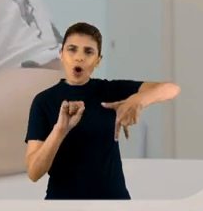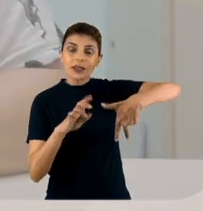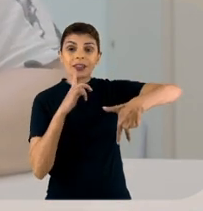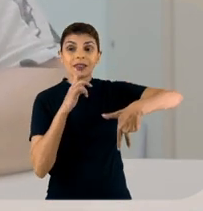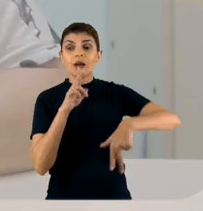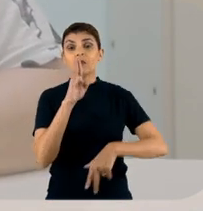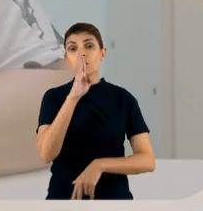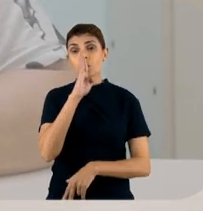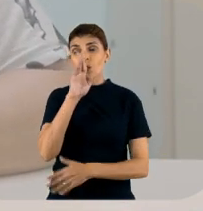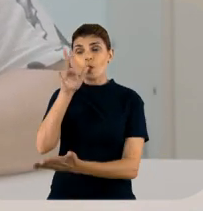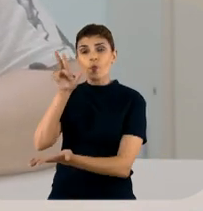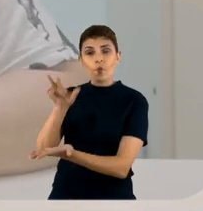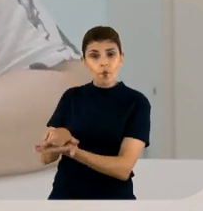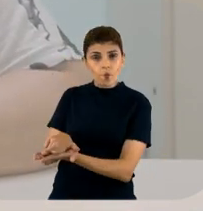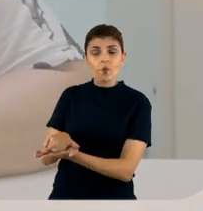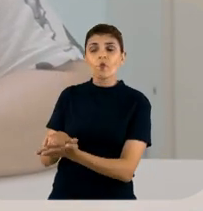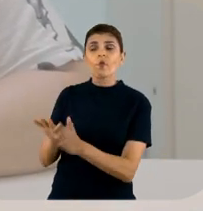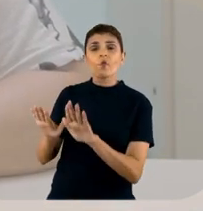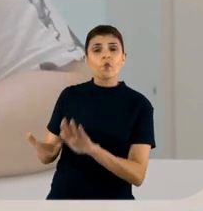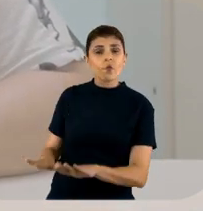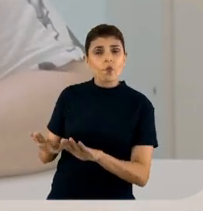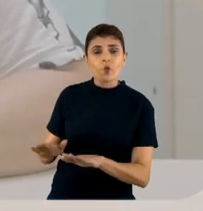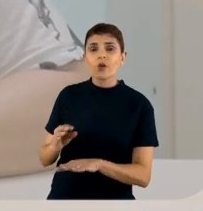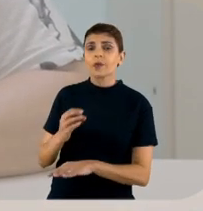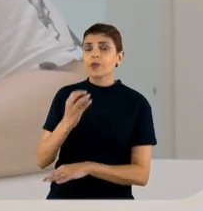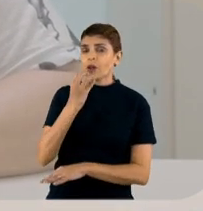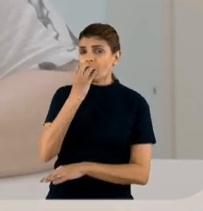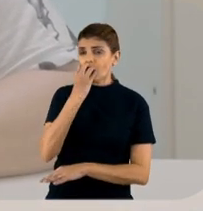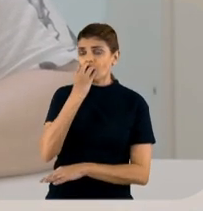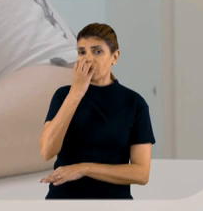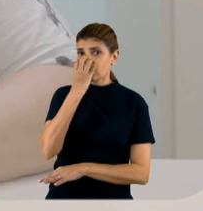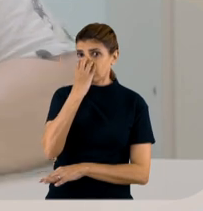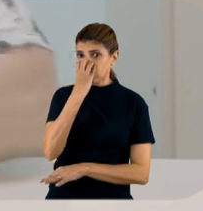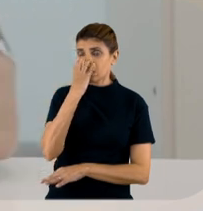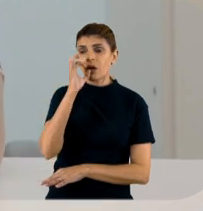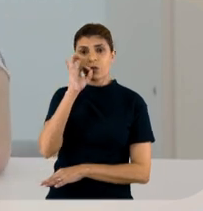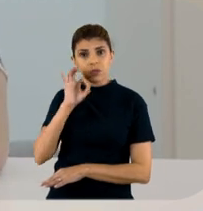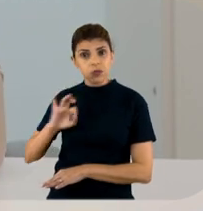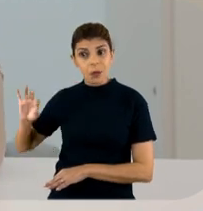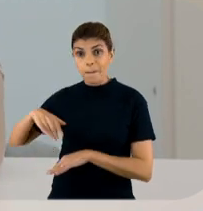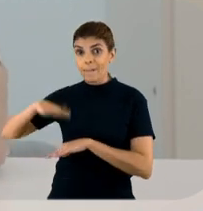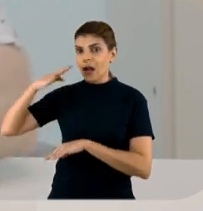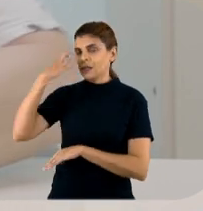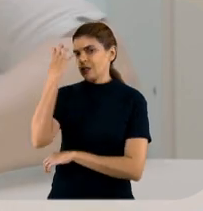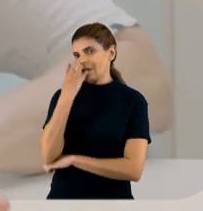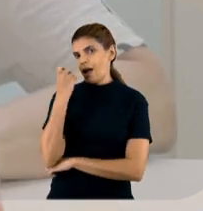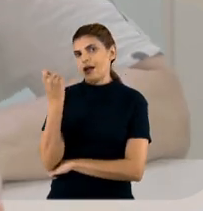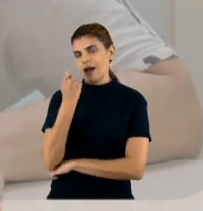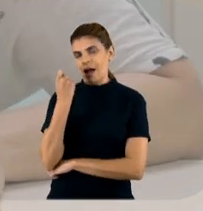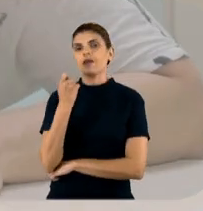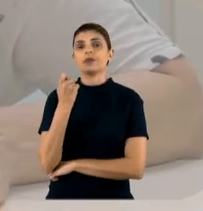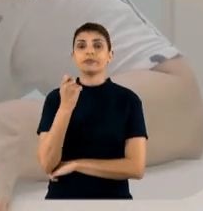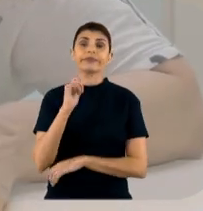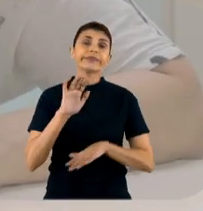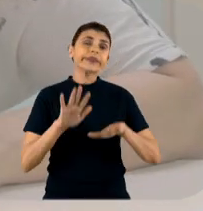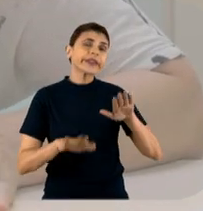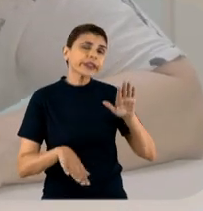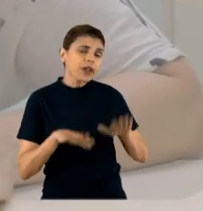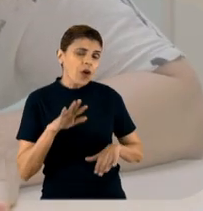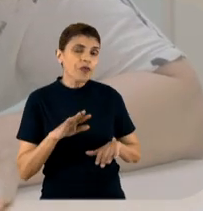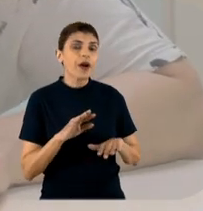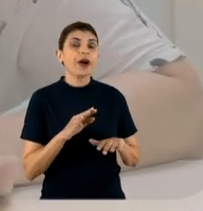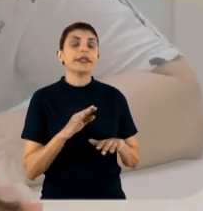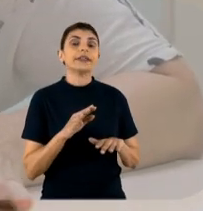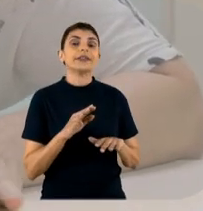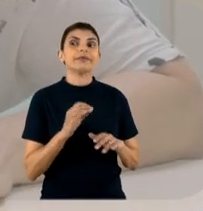Especialmente quando o paciente é intubado eh os pacientes mais graves são os que mais trombos Talvez